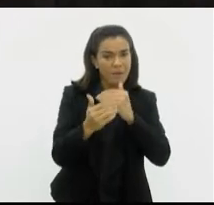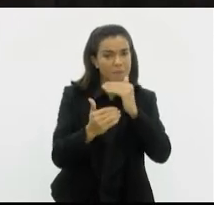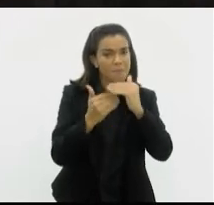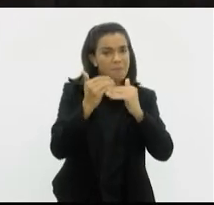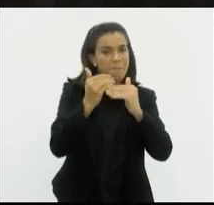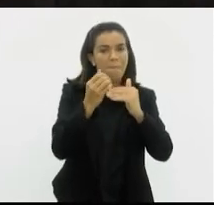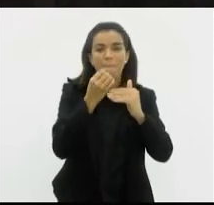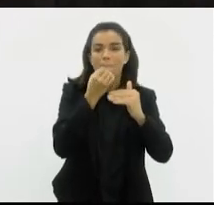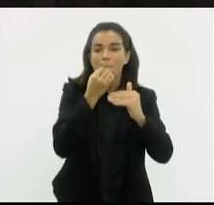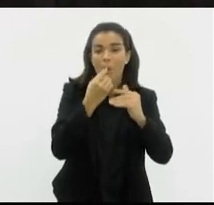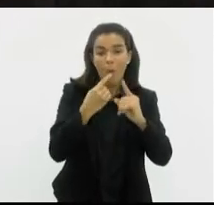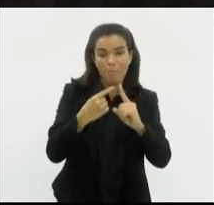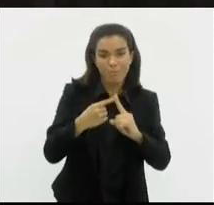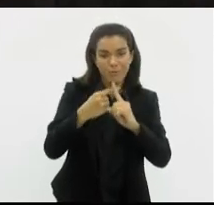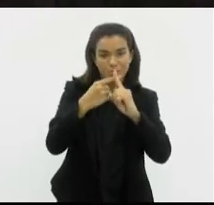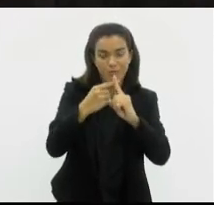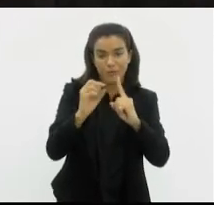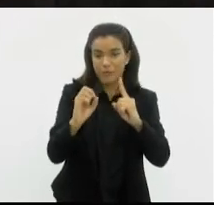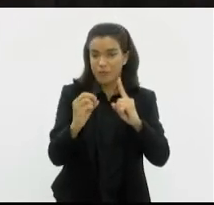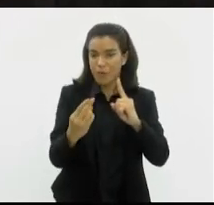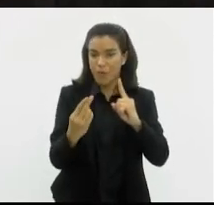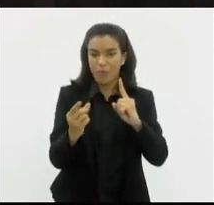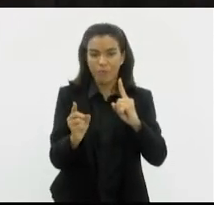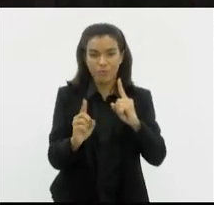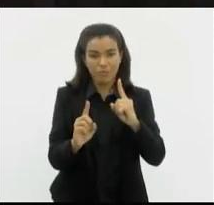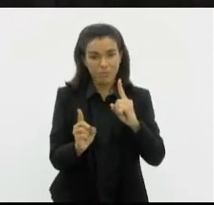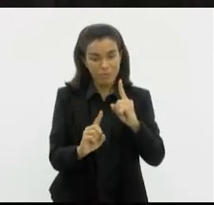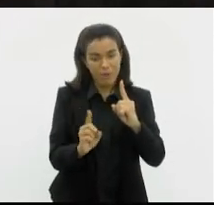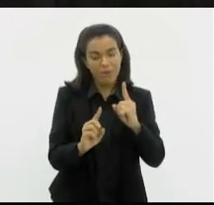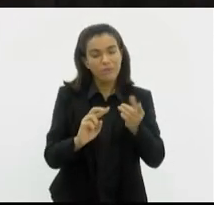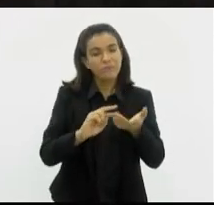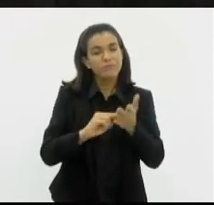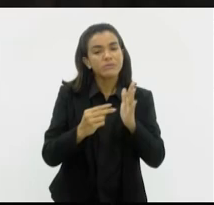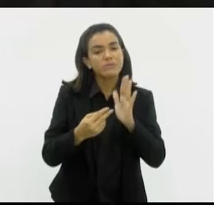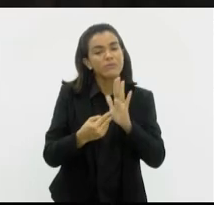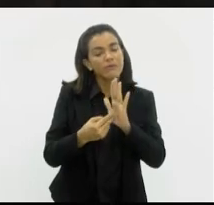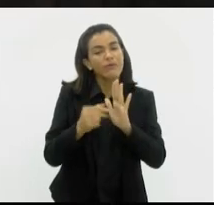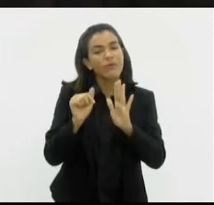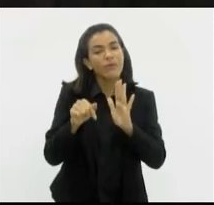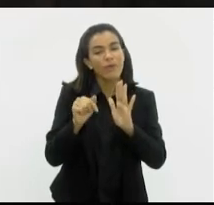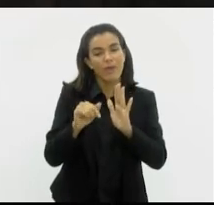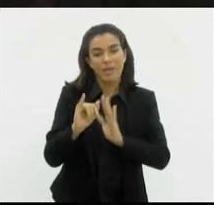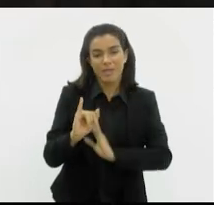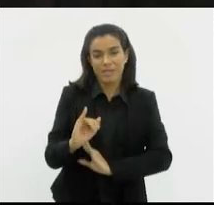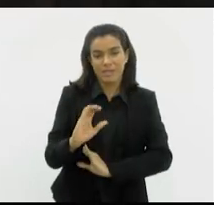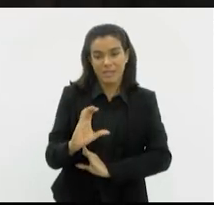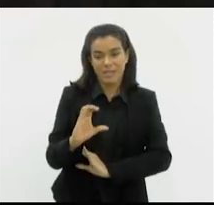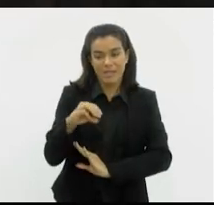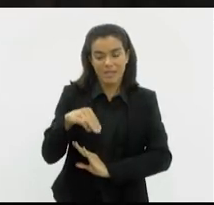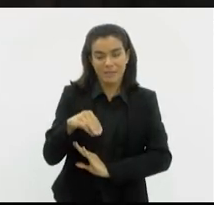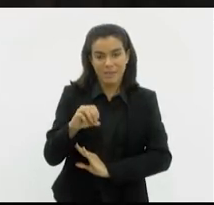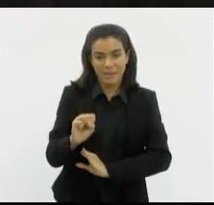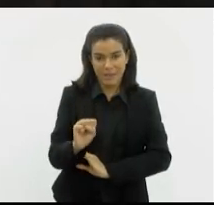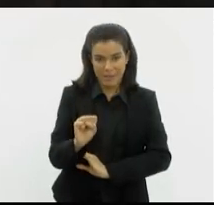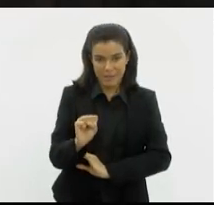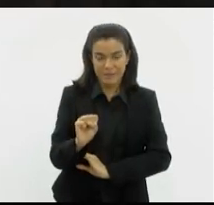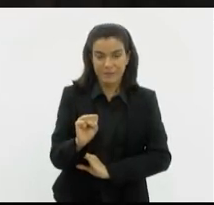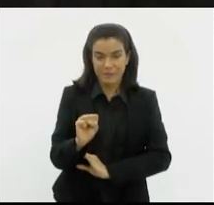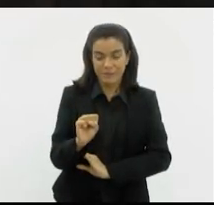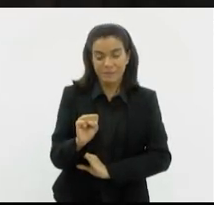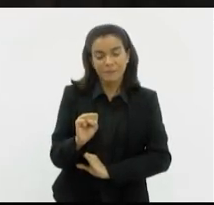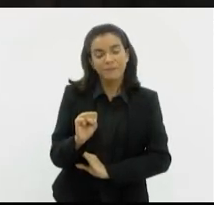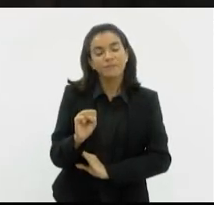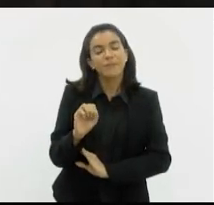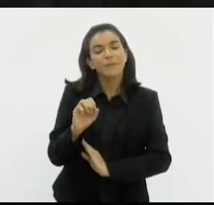não, para mim, o melhor indicador é o ICMS.